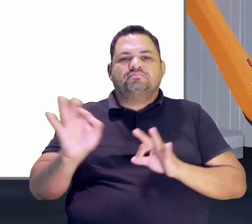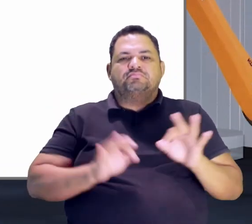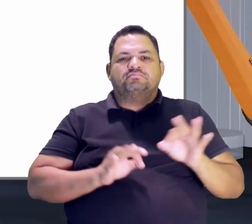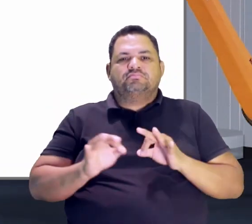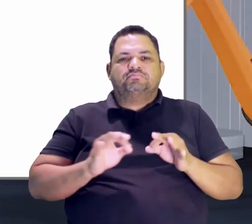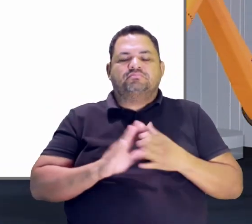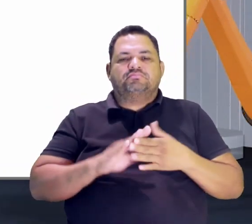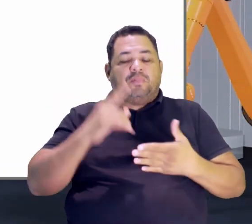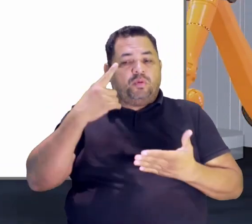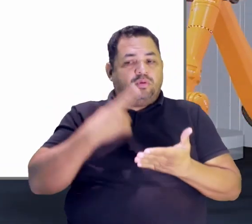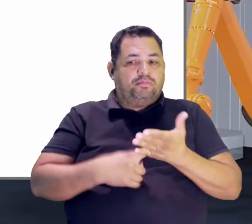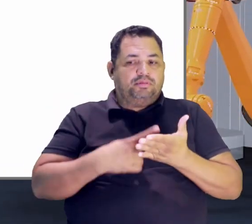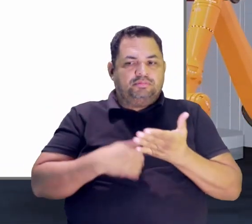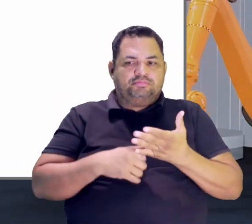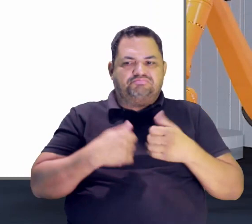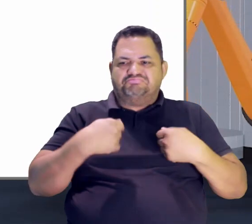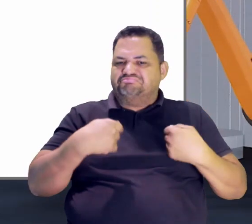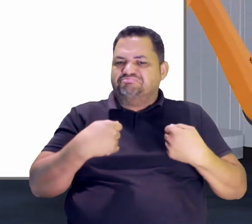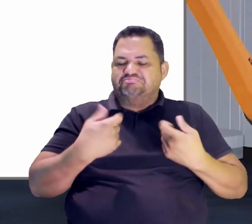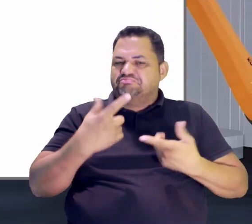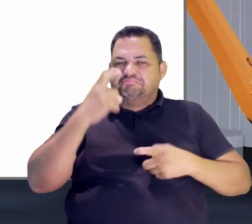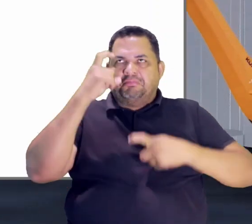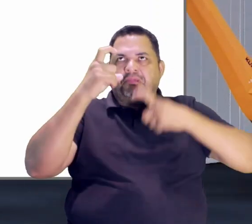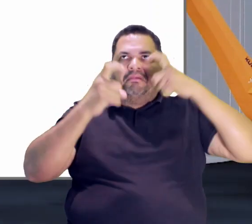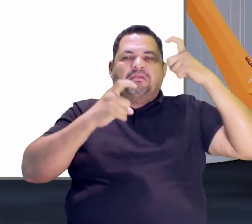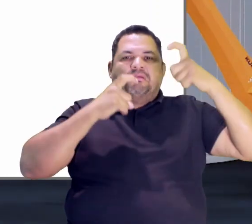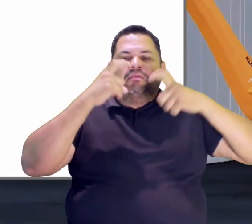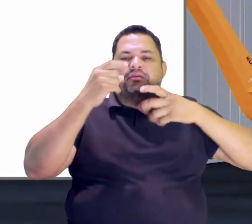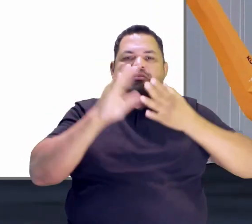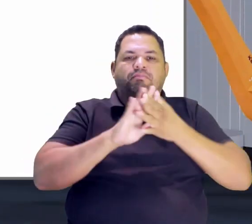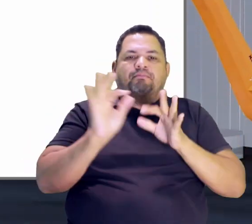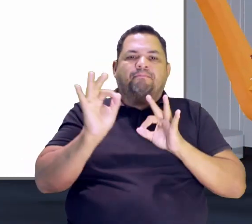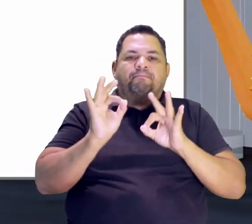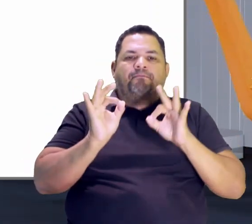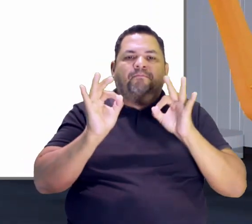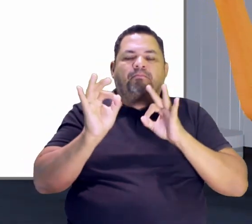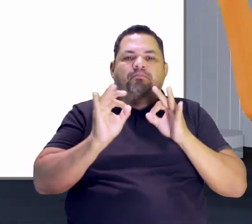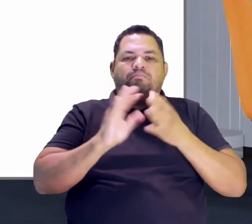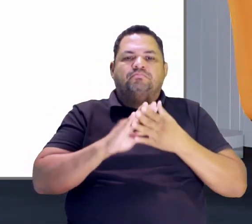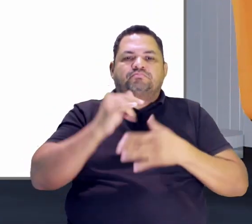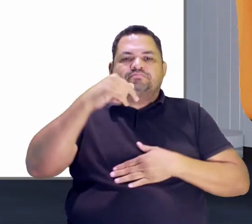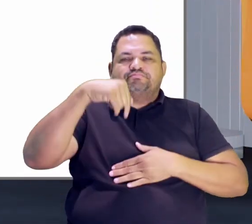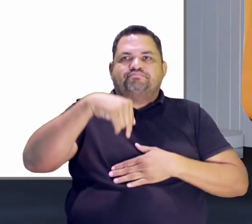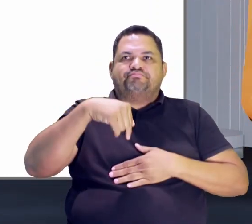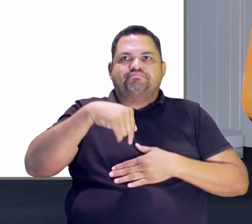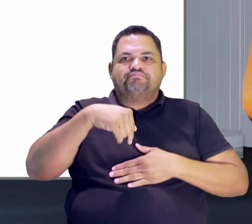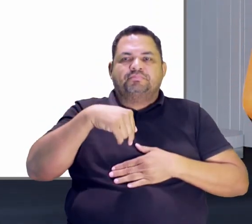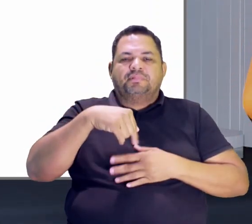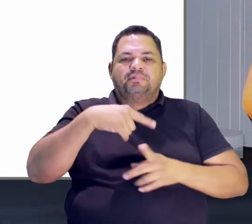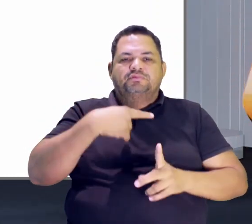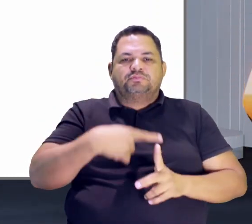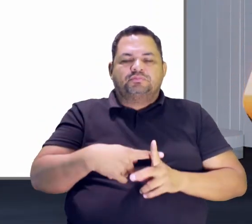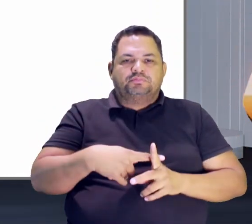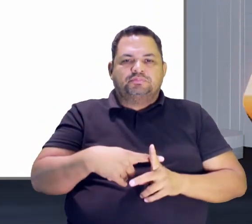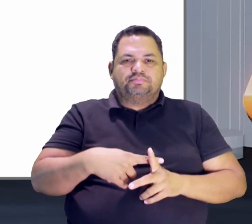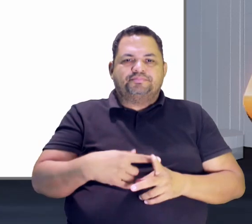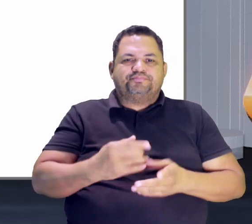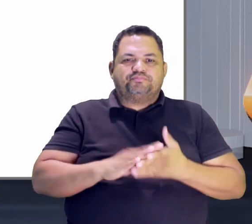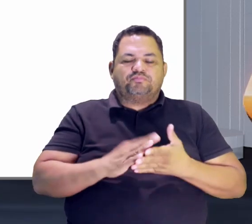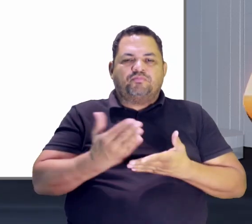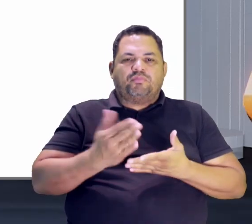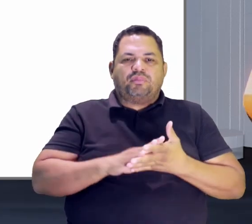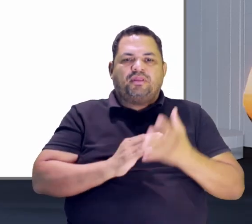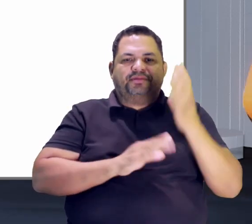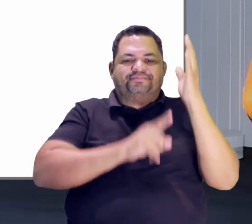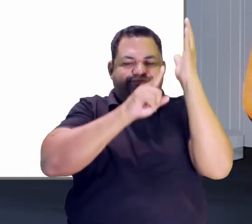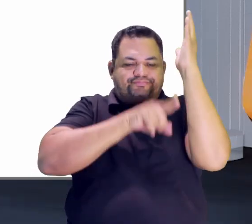uma convenção, você não precisa preocupar. Você pode estabelecer para baixo positivo, para cima negativo. Geralmente os nossos gráficos, para